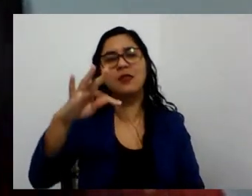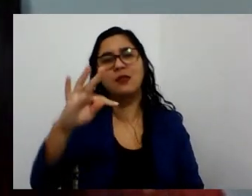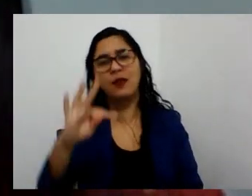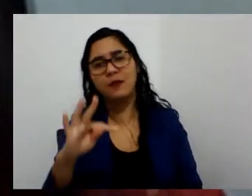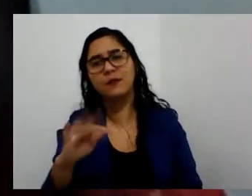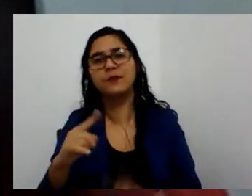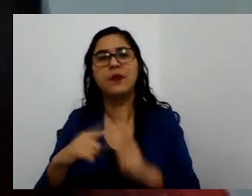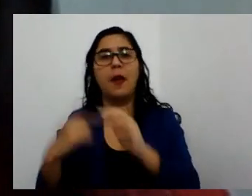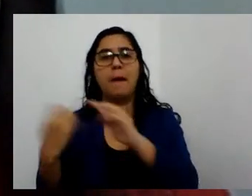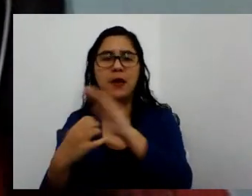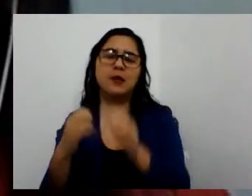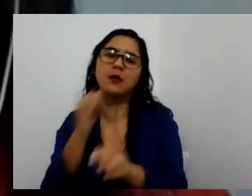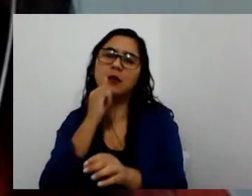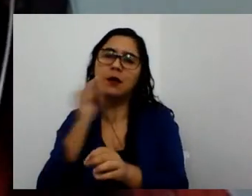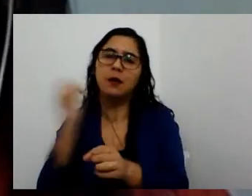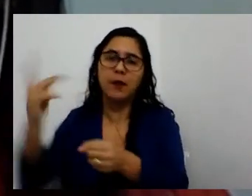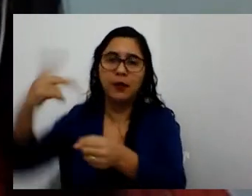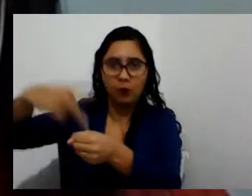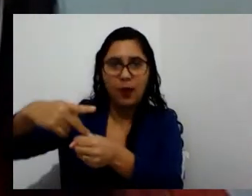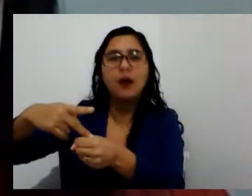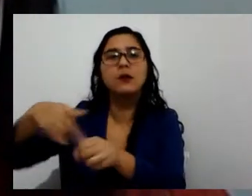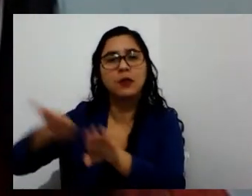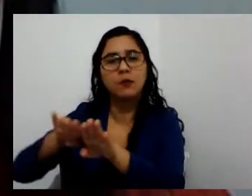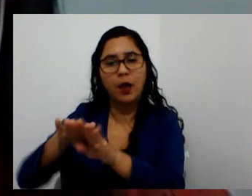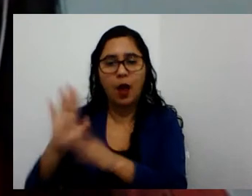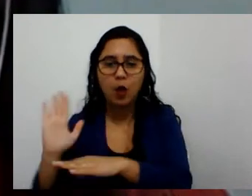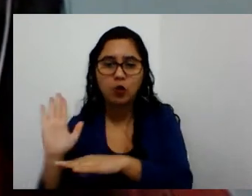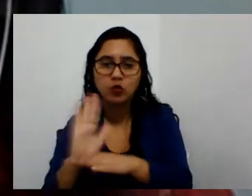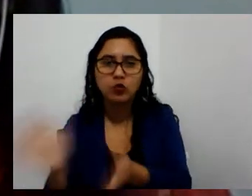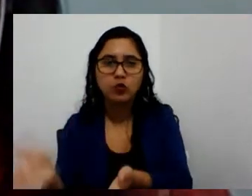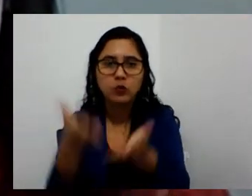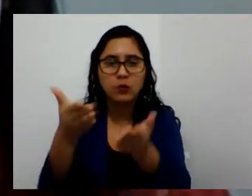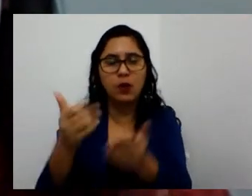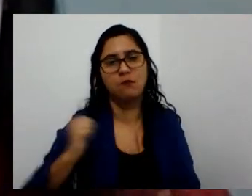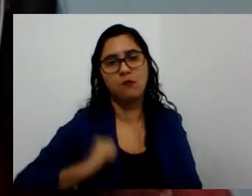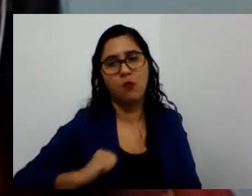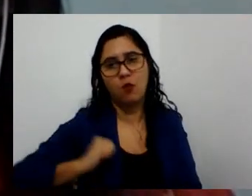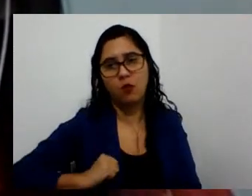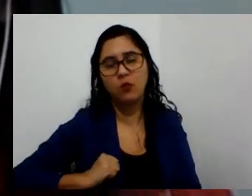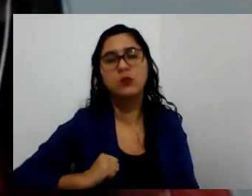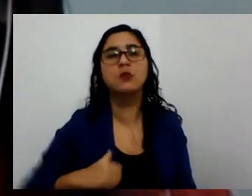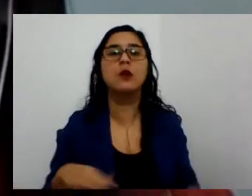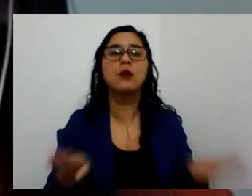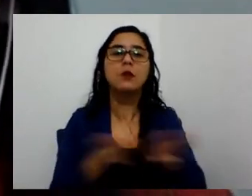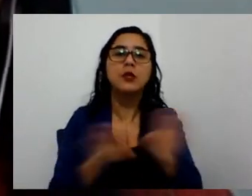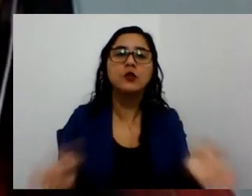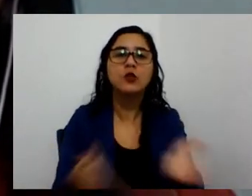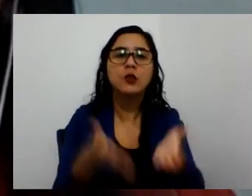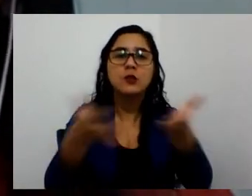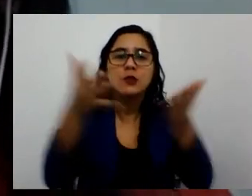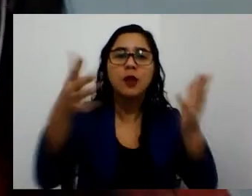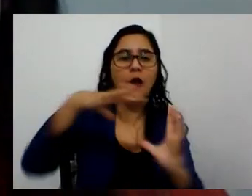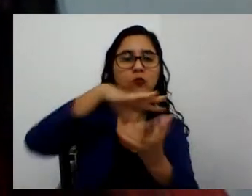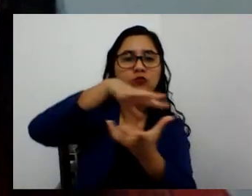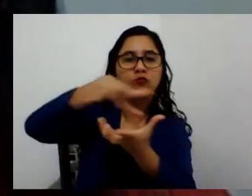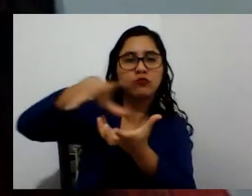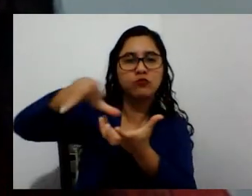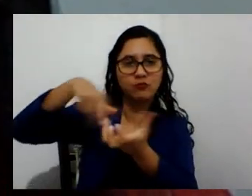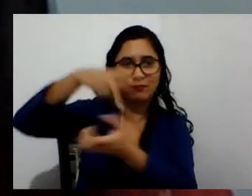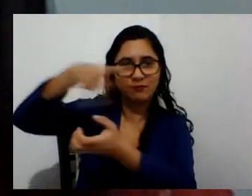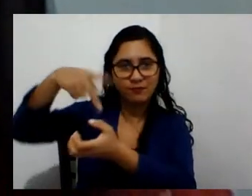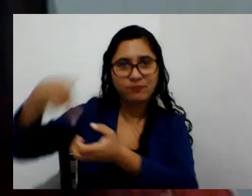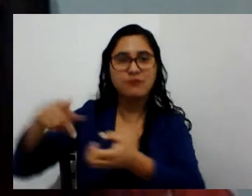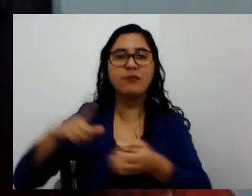como a Petrobras, que também ajuda fomentando bolsas, né, e estimular ainda mais a internacionalização. Nós temos o